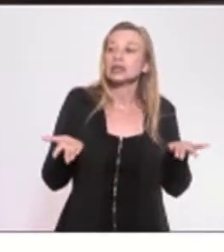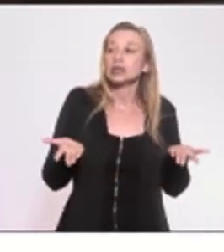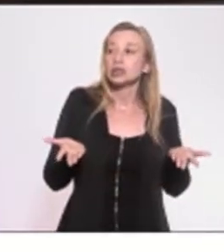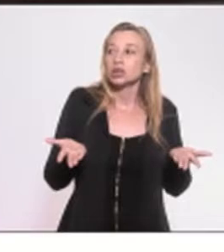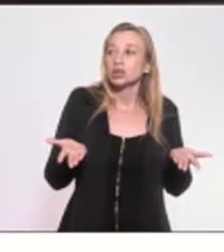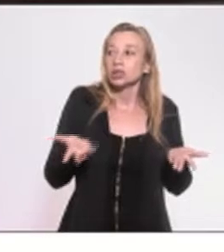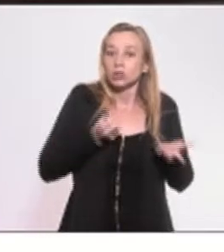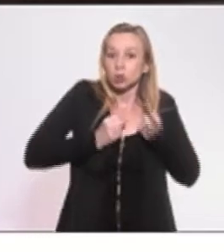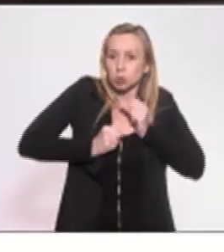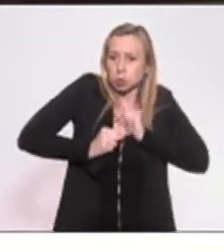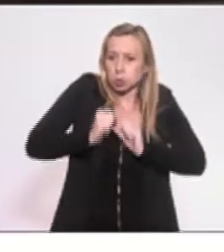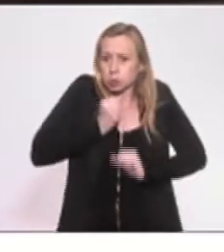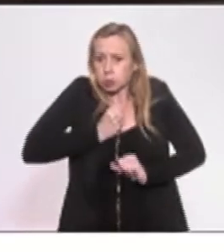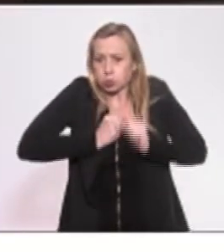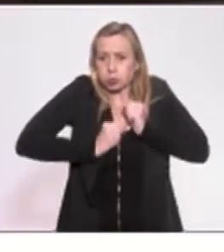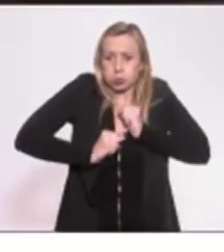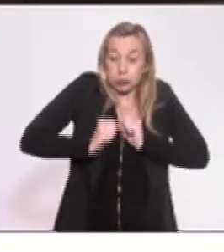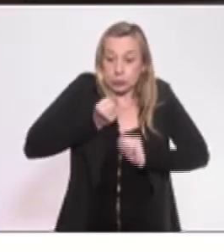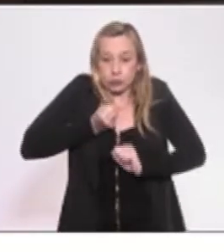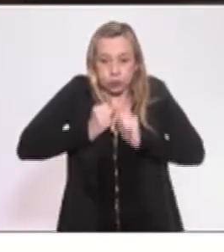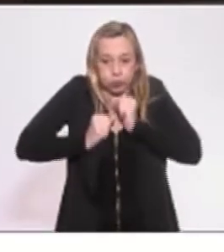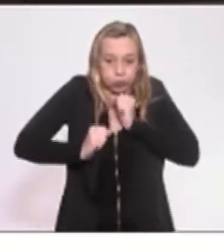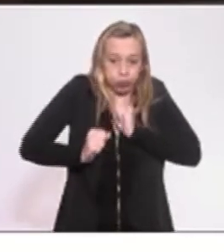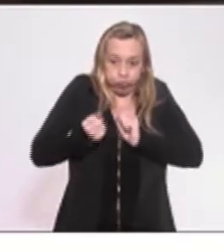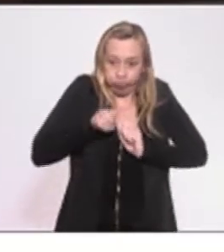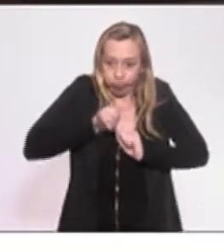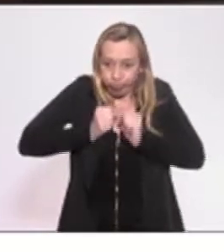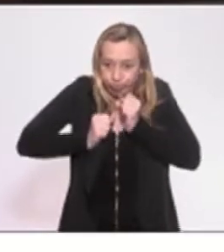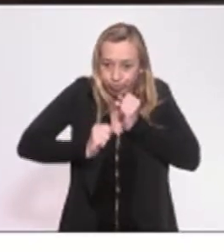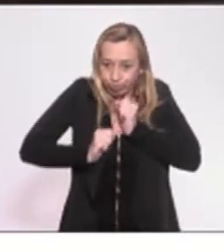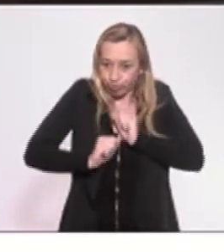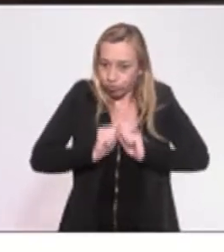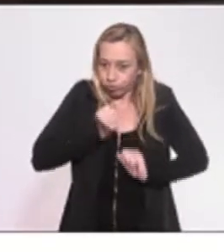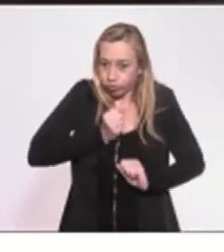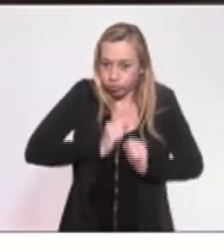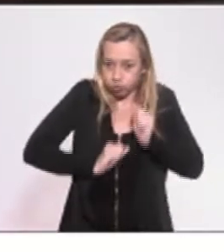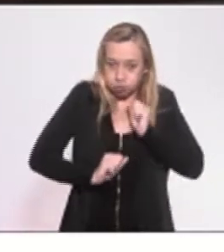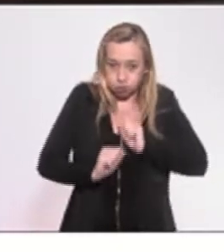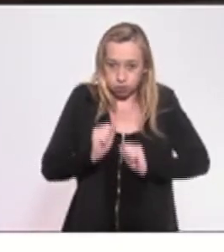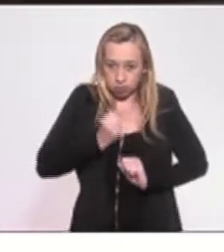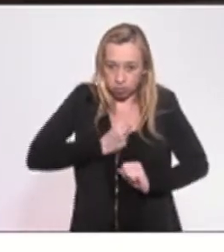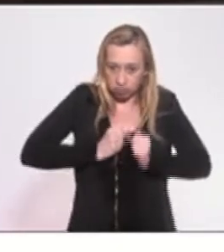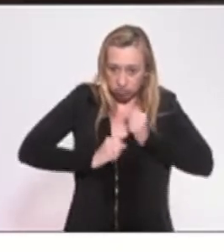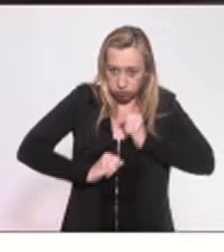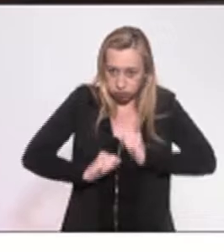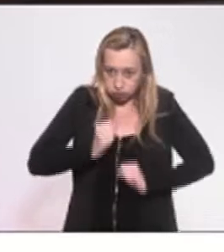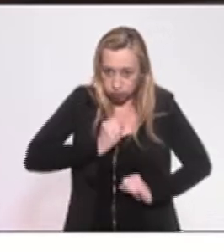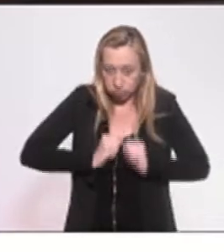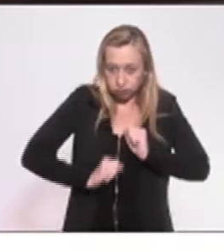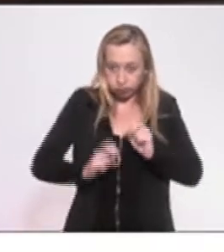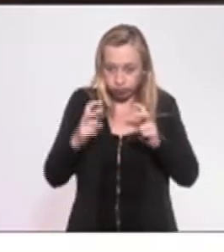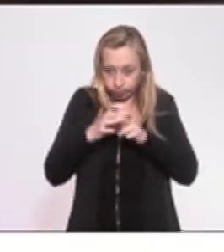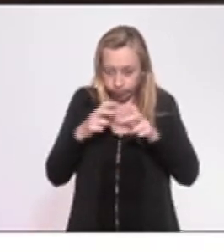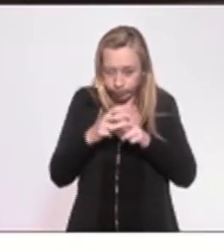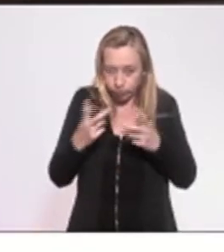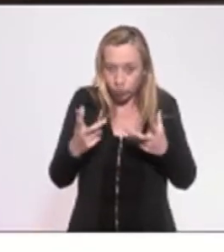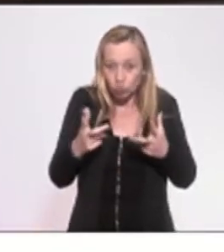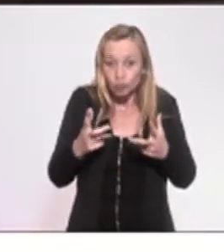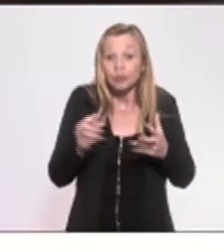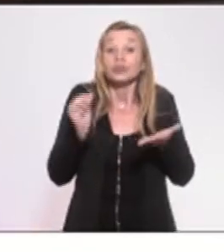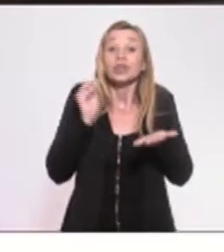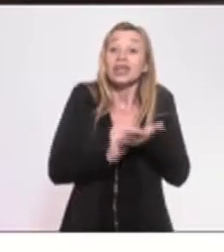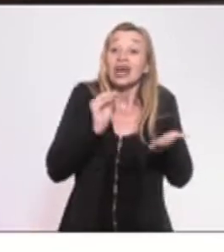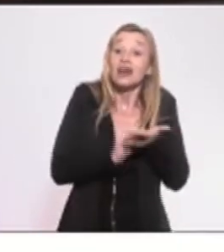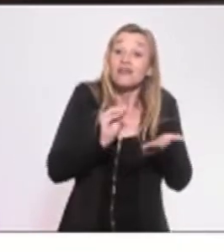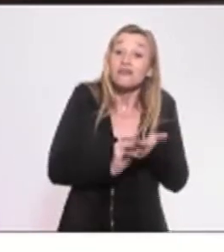o ódio, as desavenças, os rancores e a falta